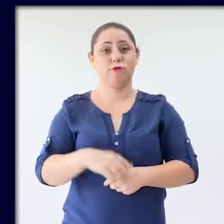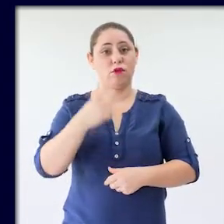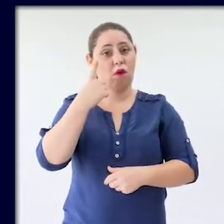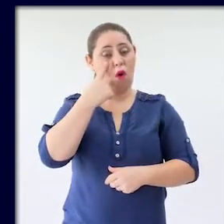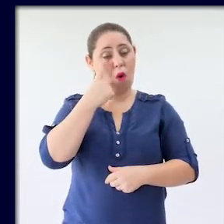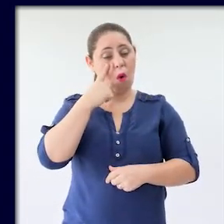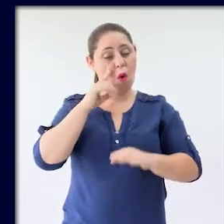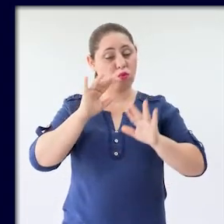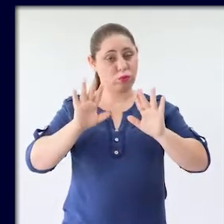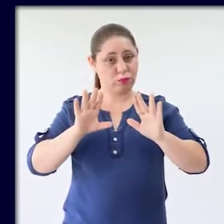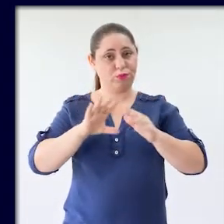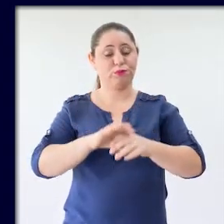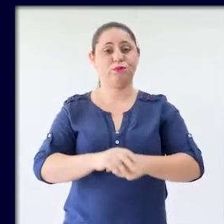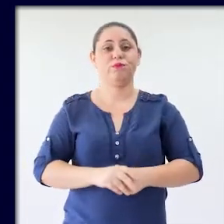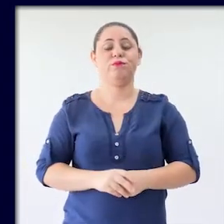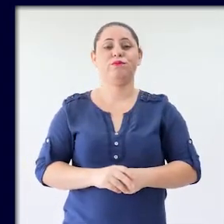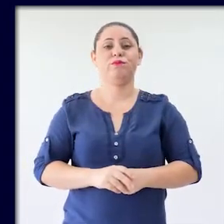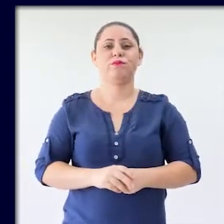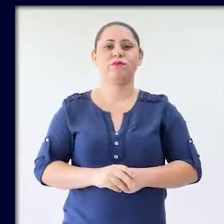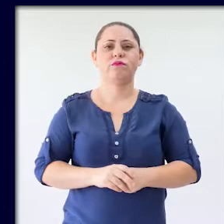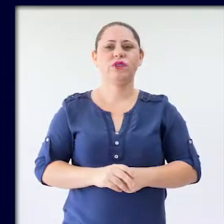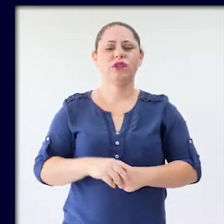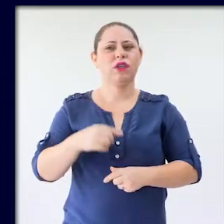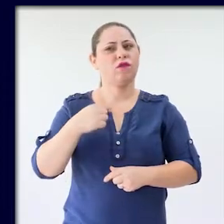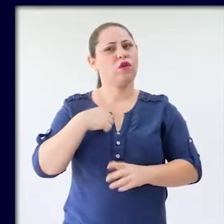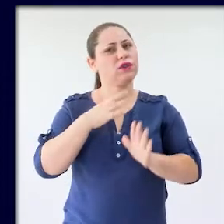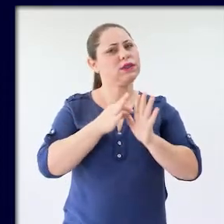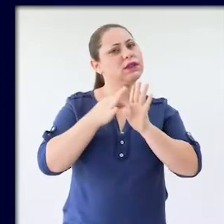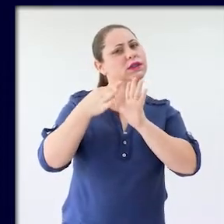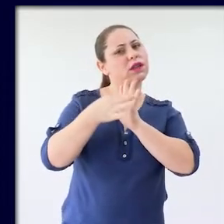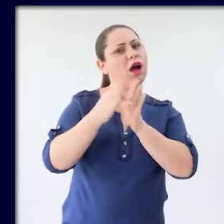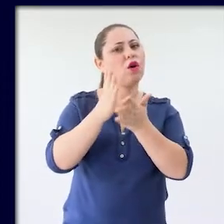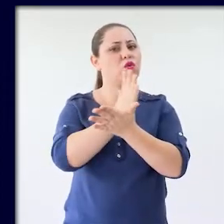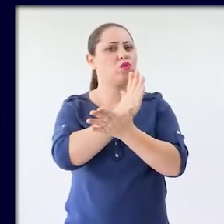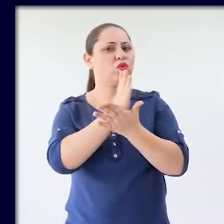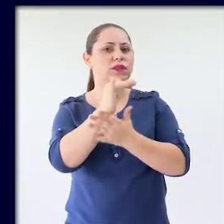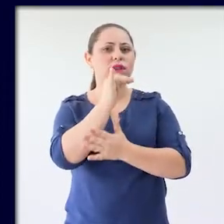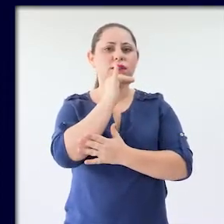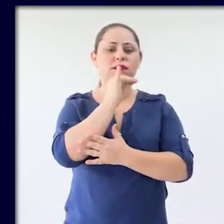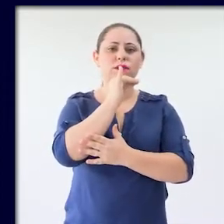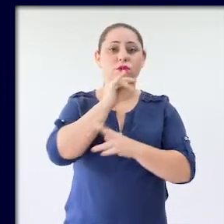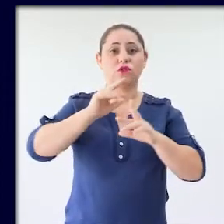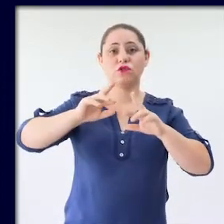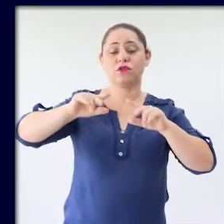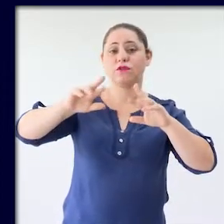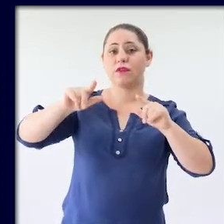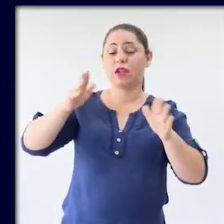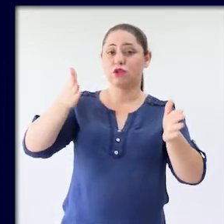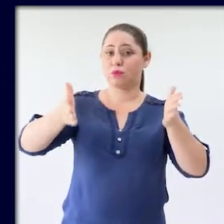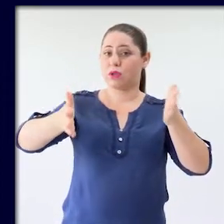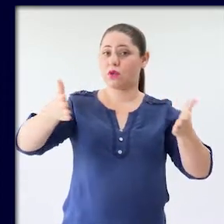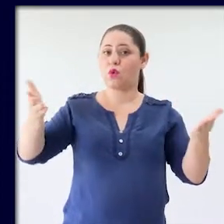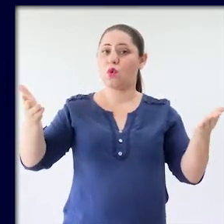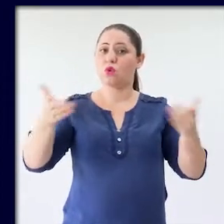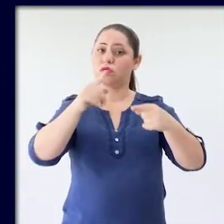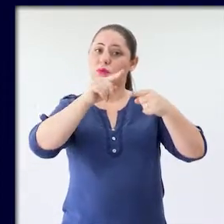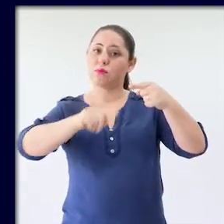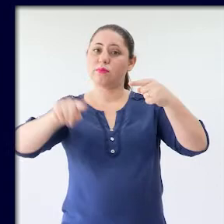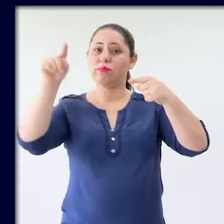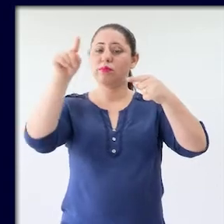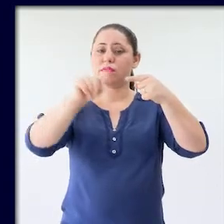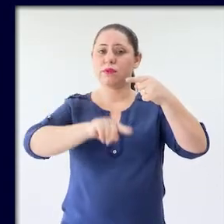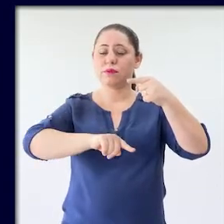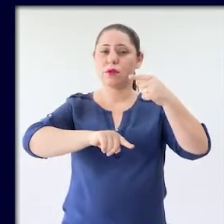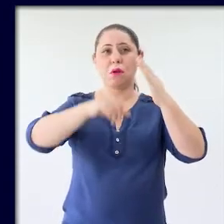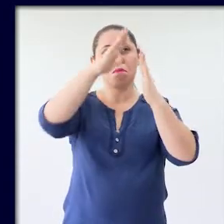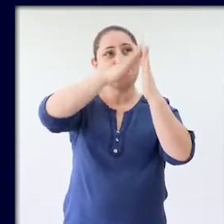Veja bem, eu vou citar aqui alguns exemplos. Diferente de outros períodos, hoje está proibida a